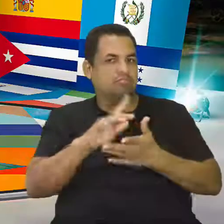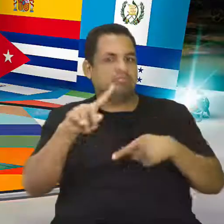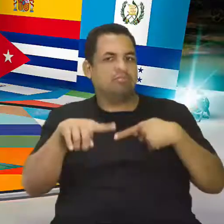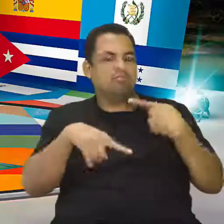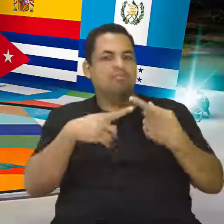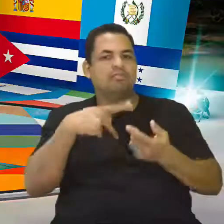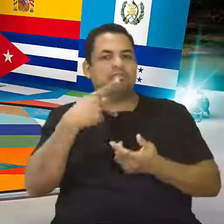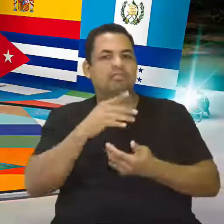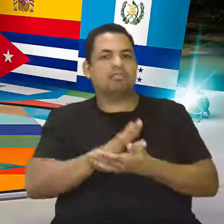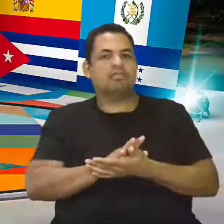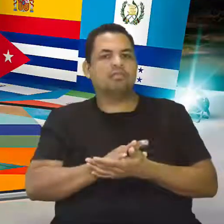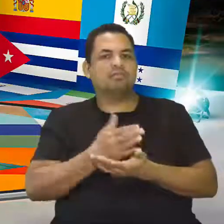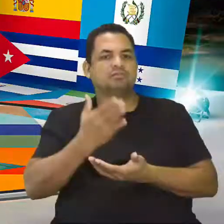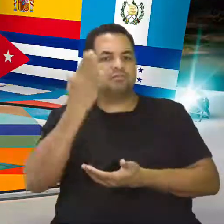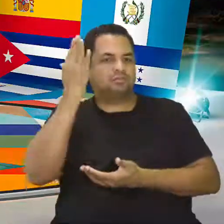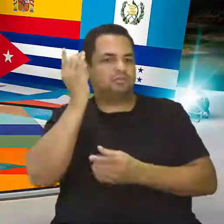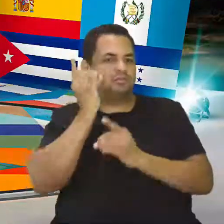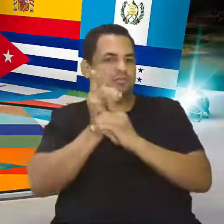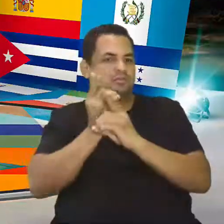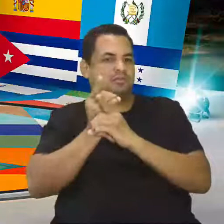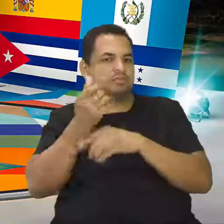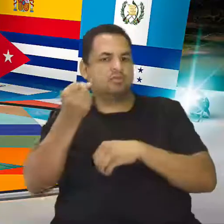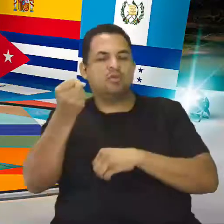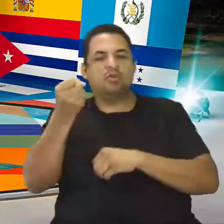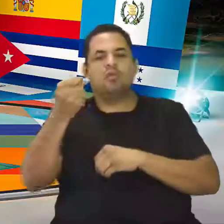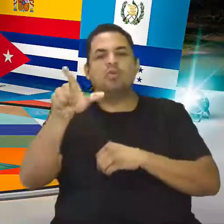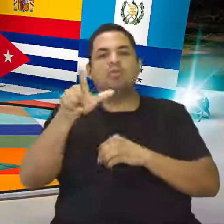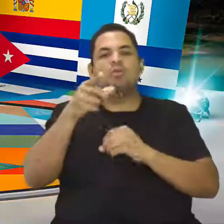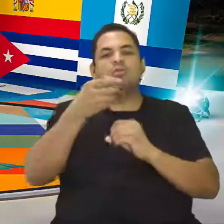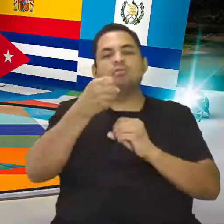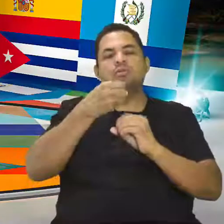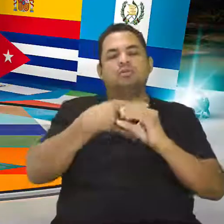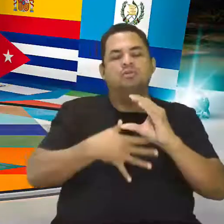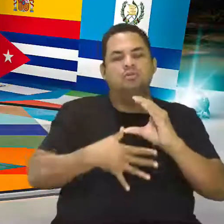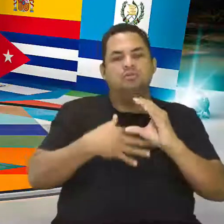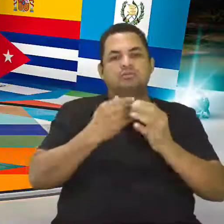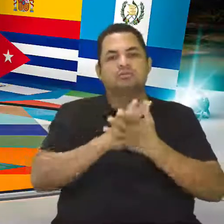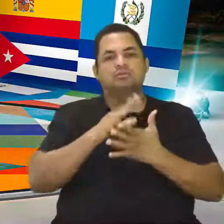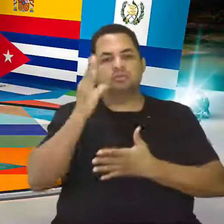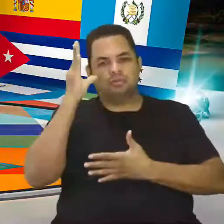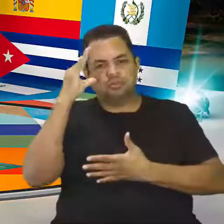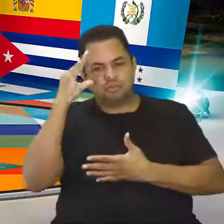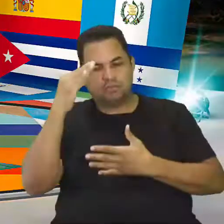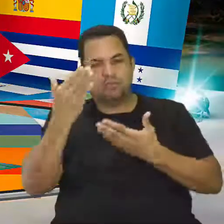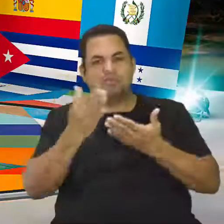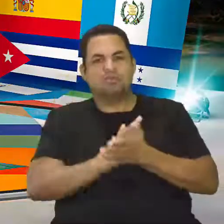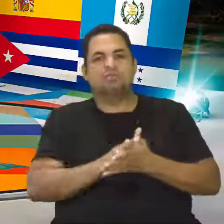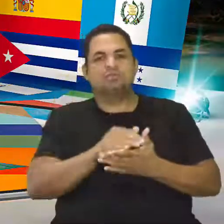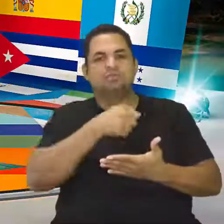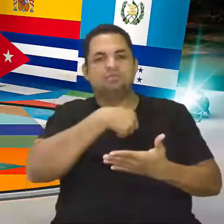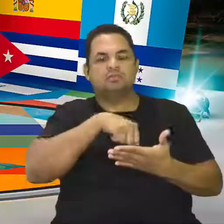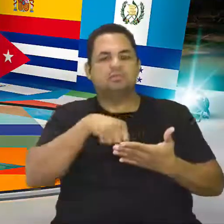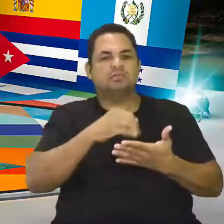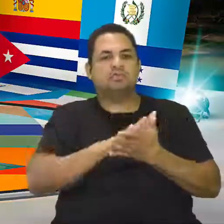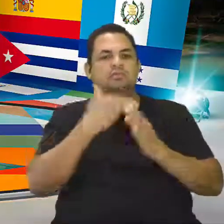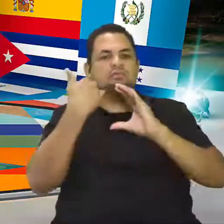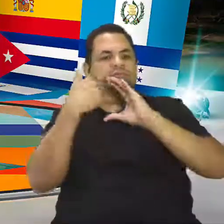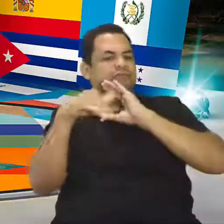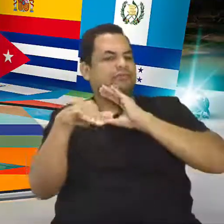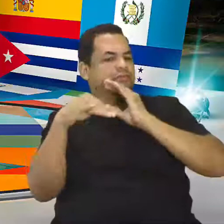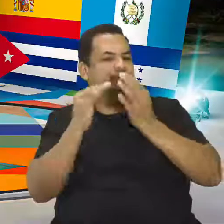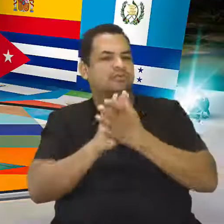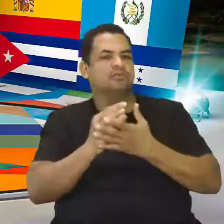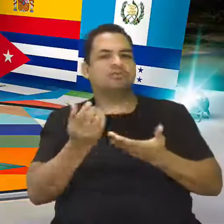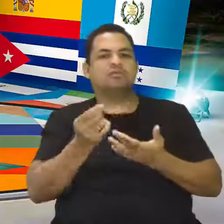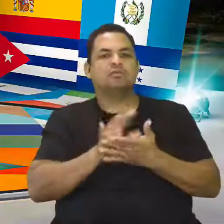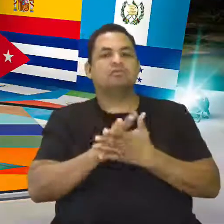hein? Se vocês descobrirem alguma outra característica, alguma outra curiosidade, escreve pra gente, conta pra gente o que